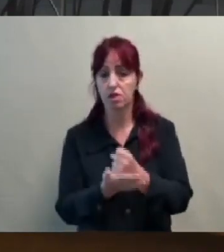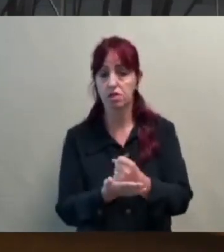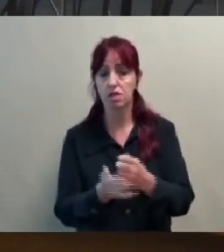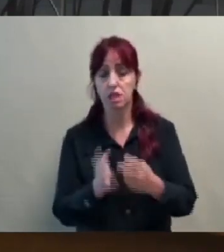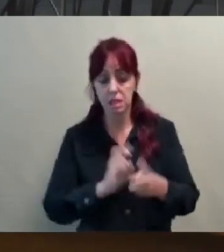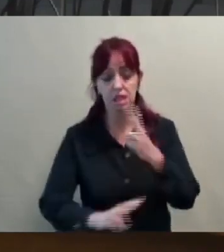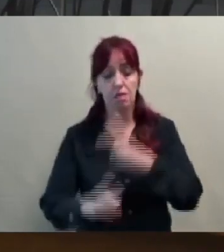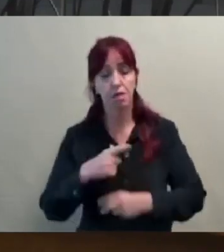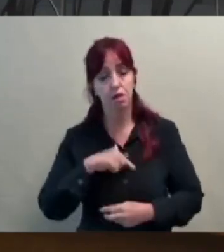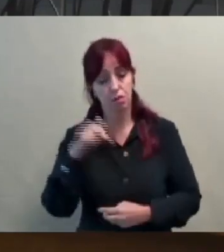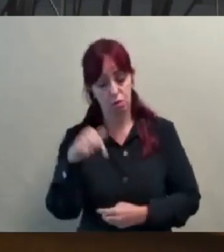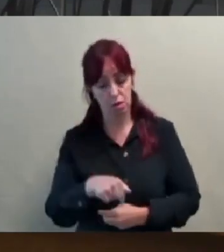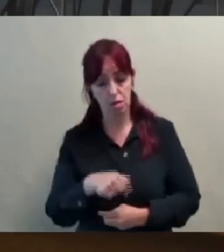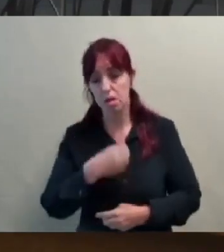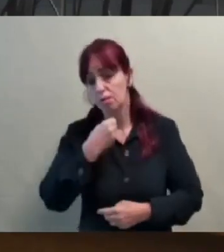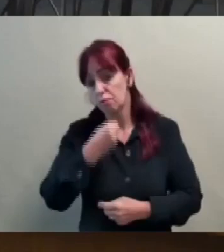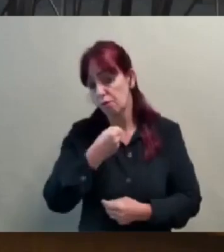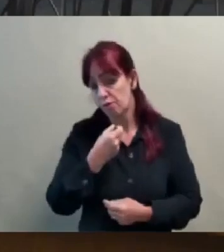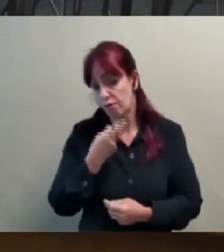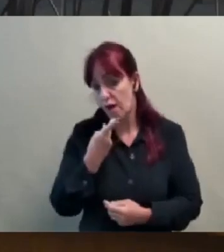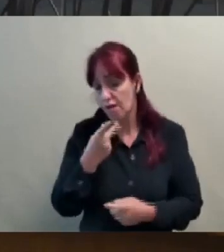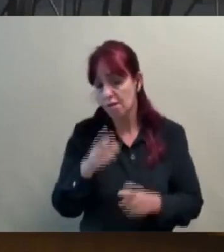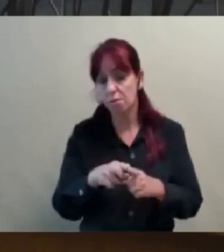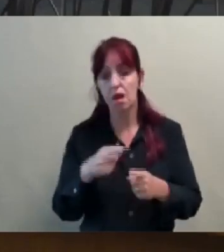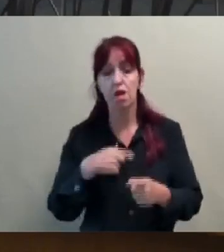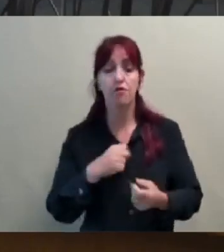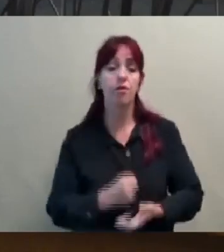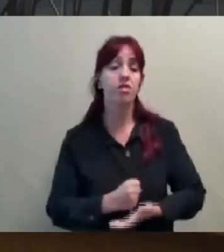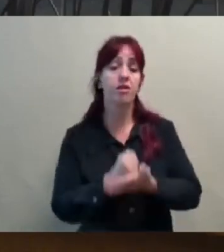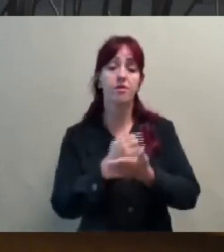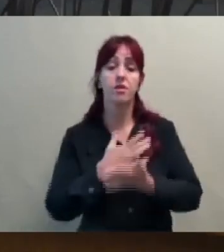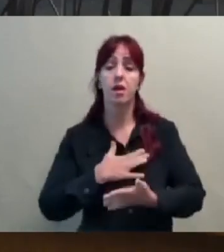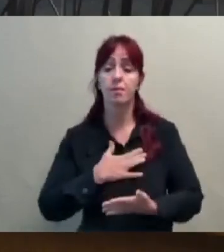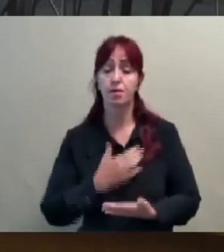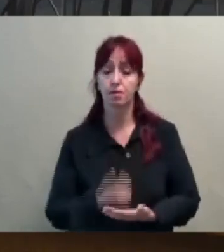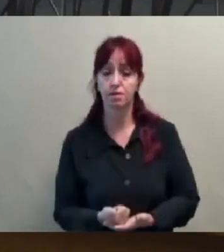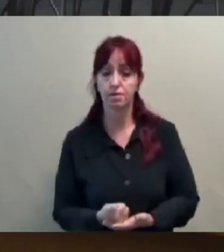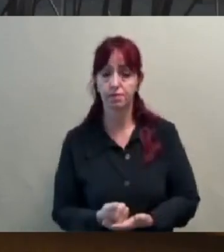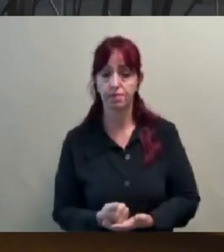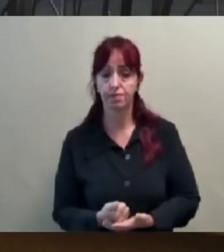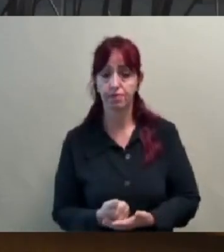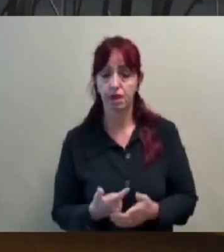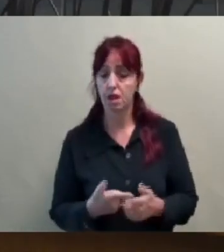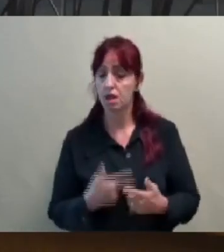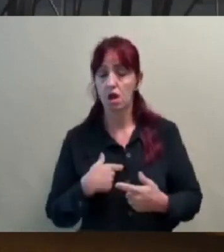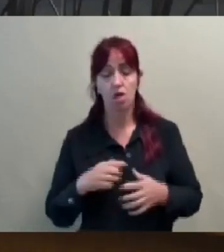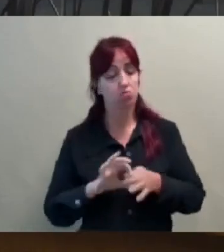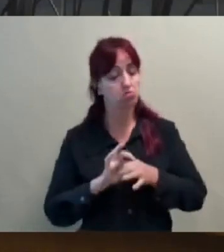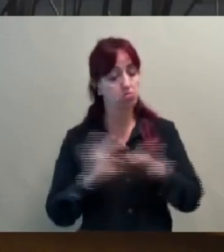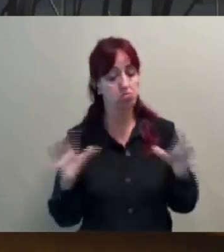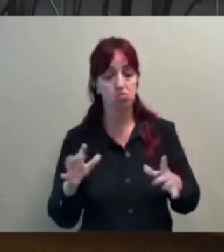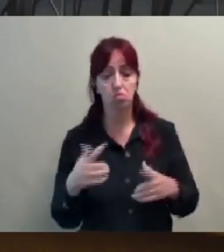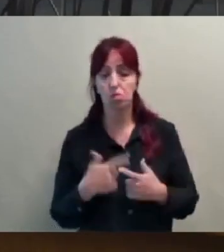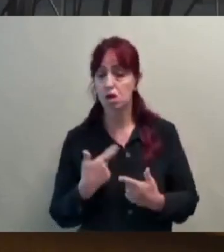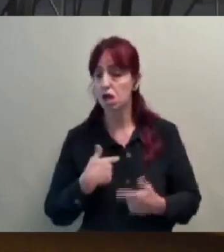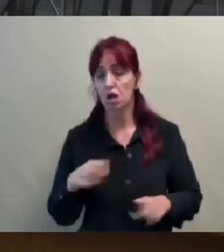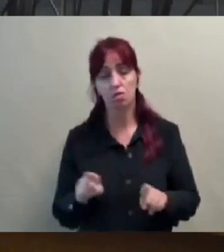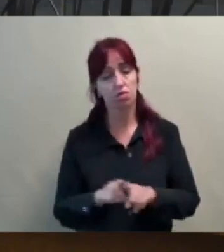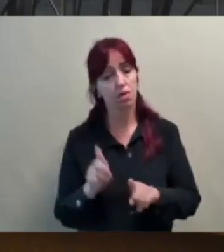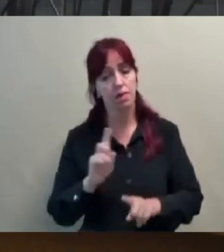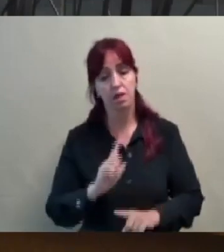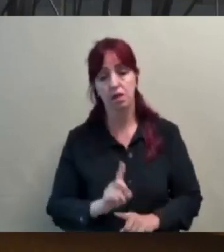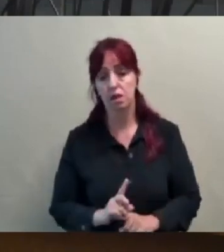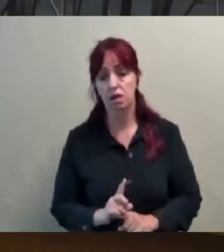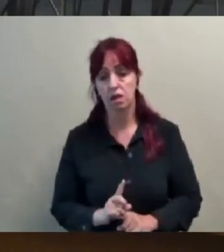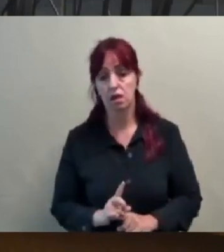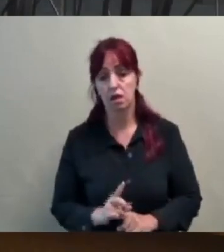defender a minha. Então, é muito bonito. E não conta comigo, porque eu também não quero fazer mais gesto. Estou